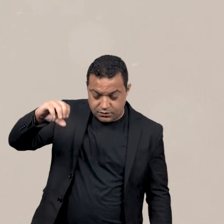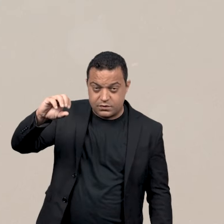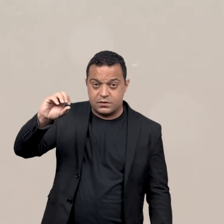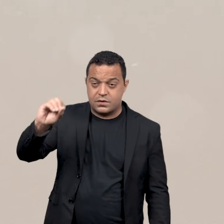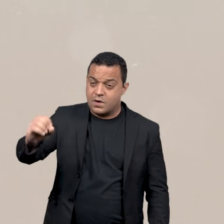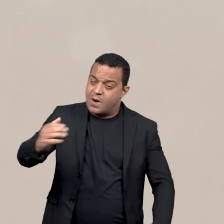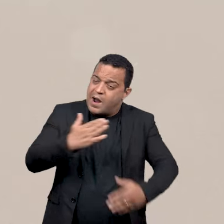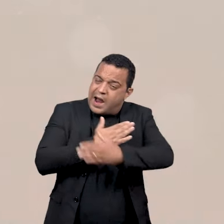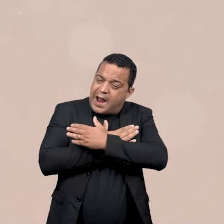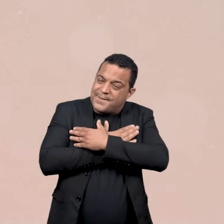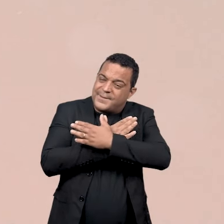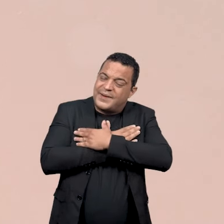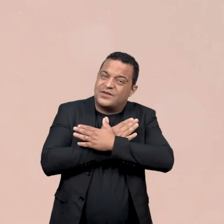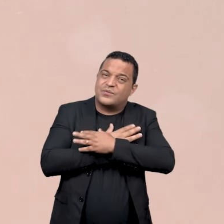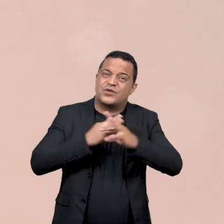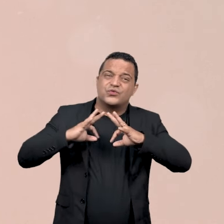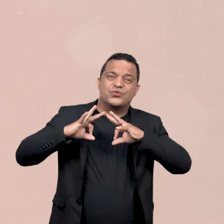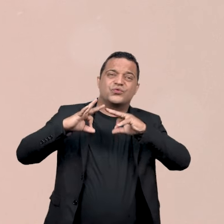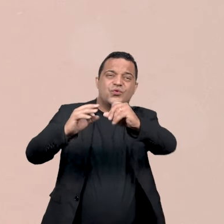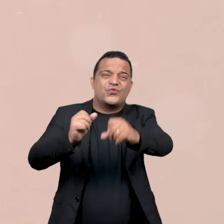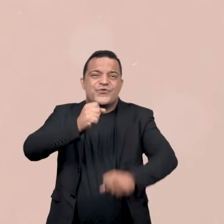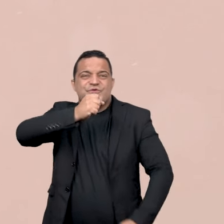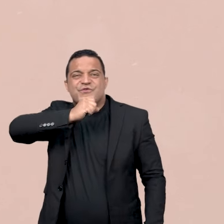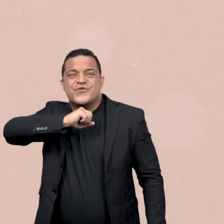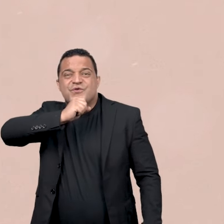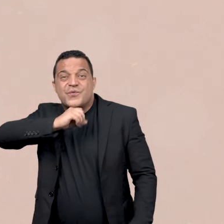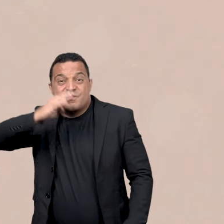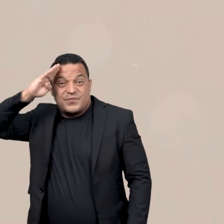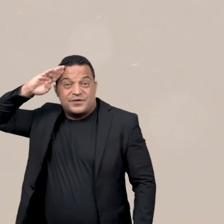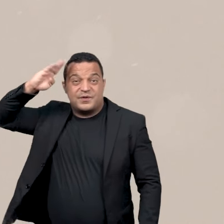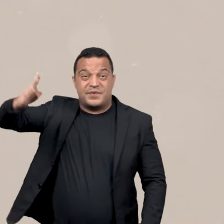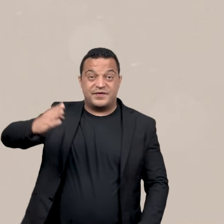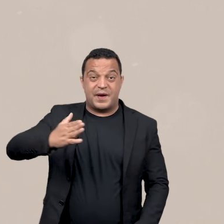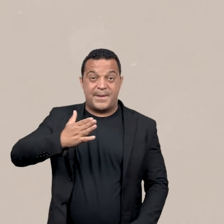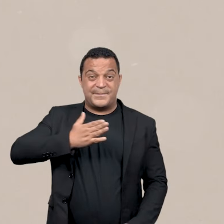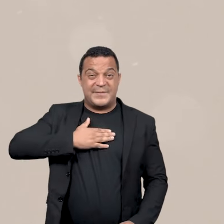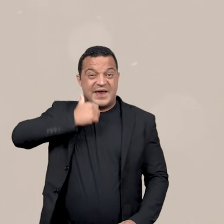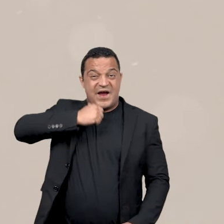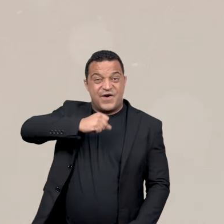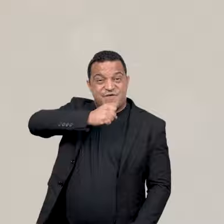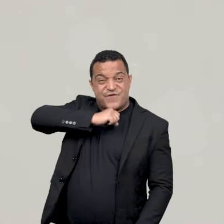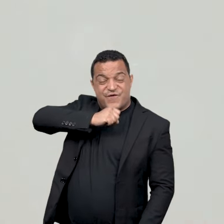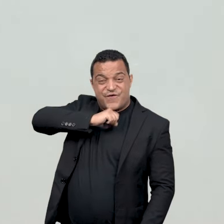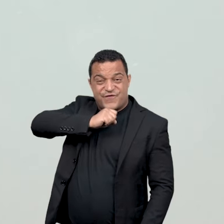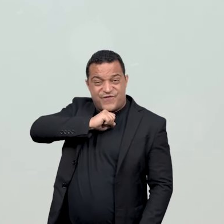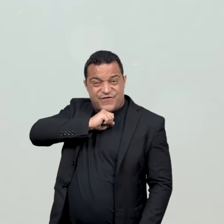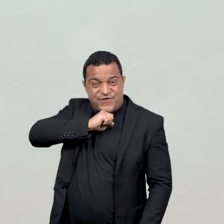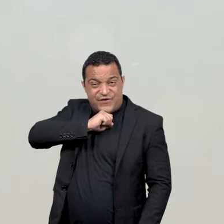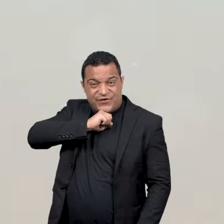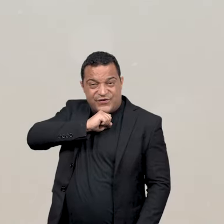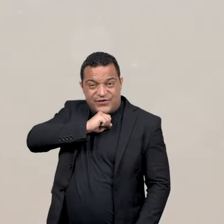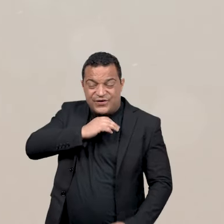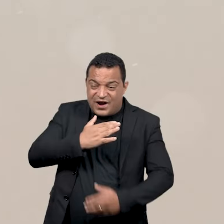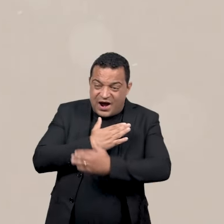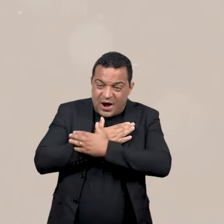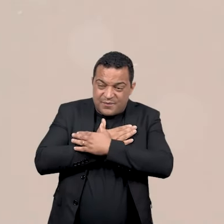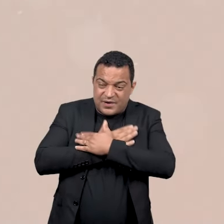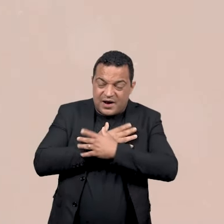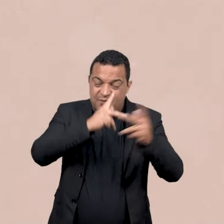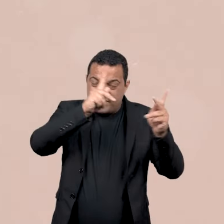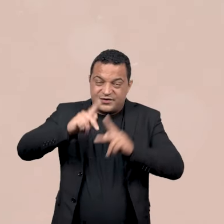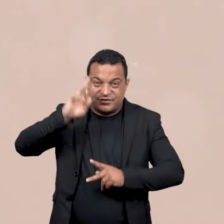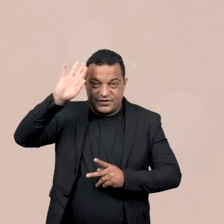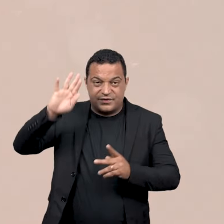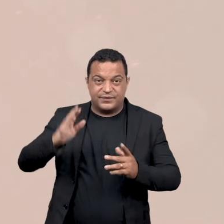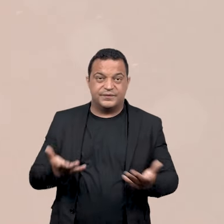Apucarana. Vim desejar um abraço para todos os idosos e principalmente para minha avó, Ivani, e que todos os